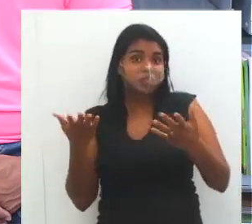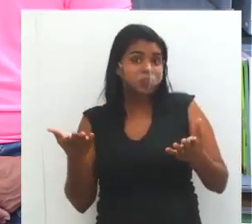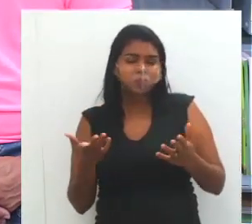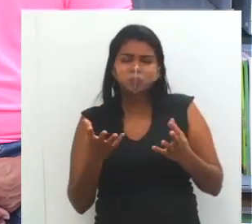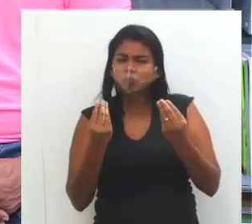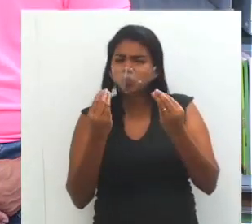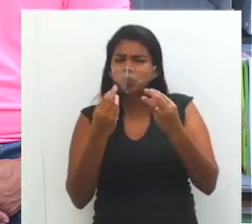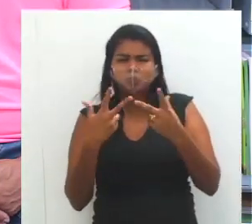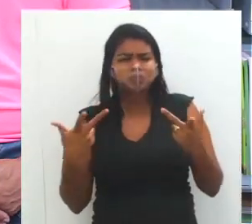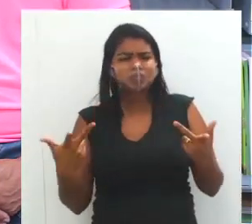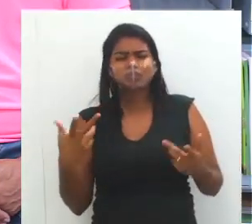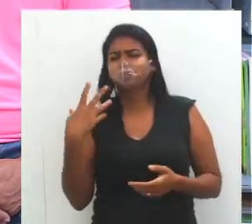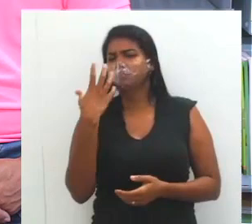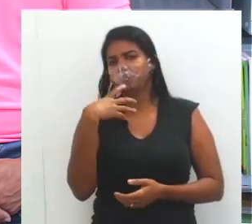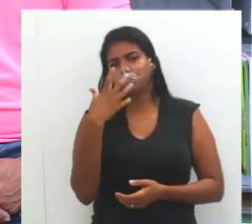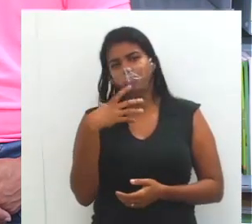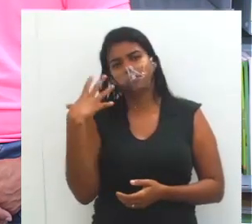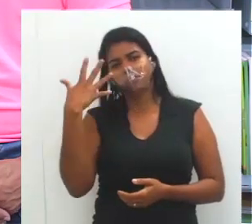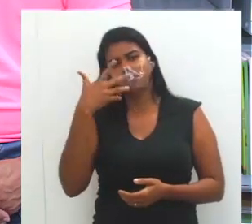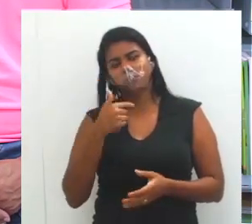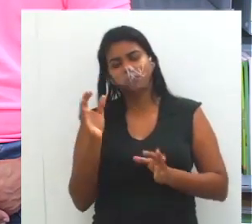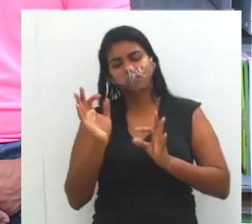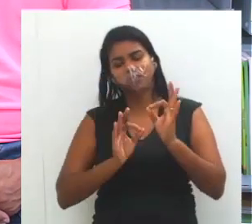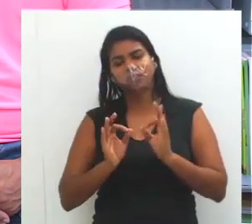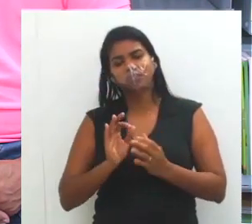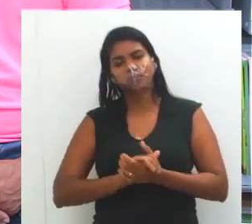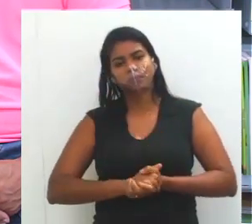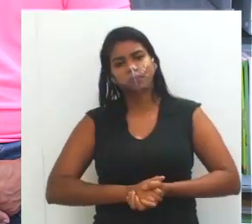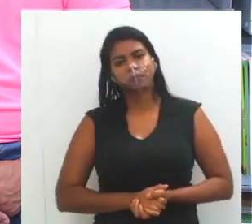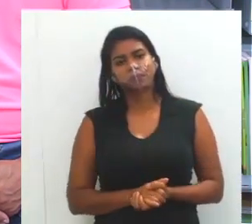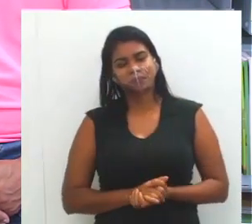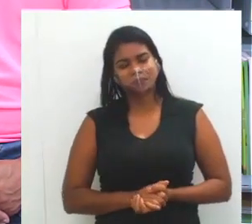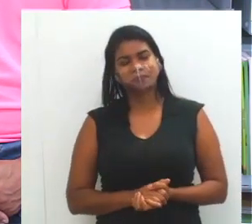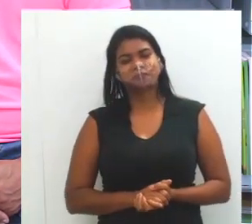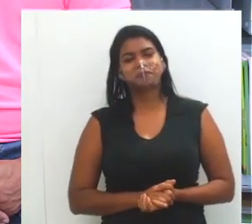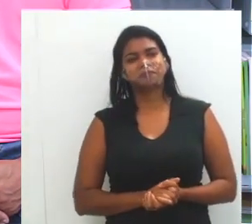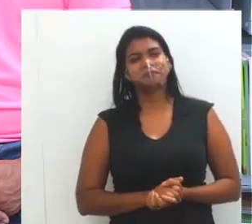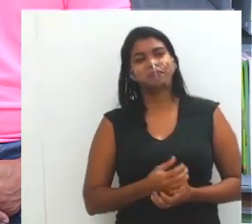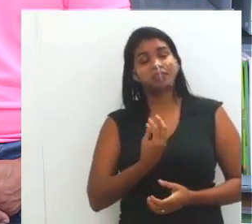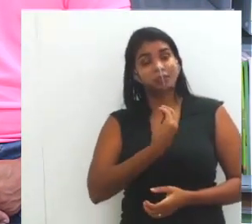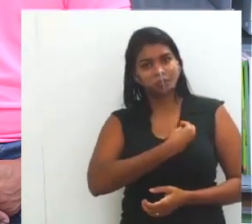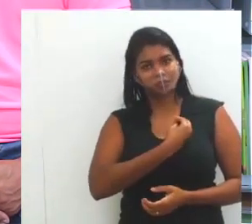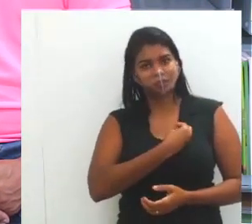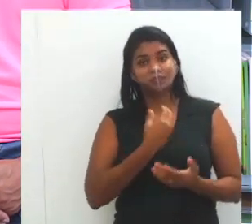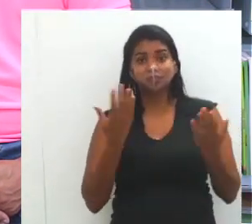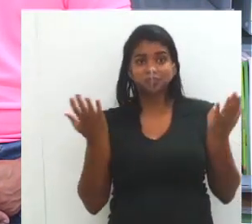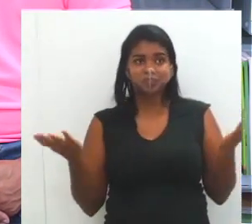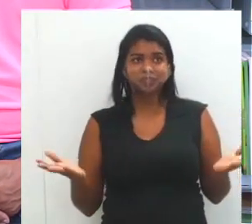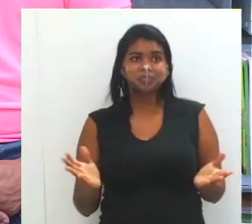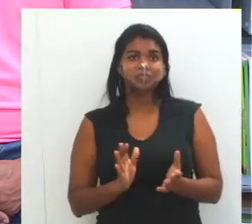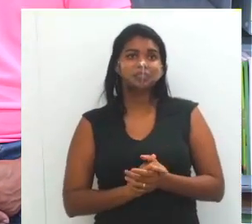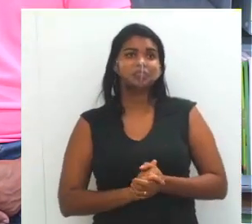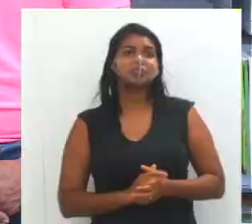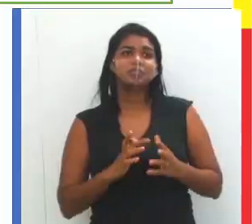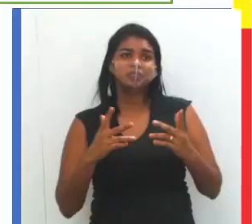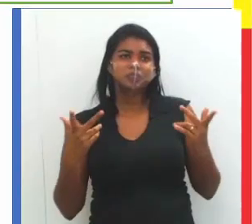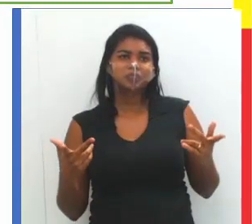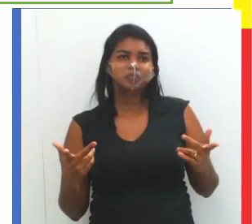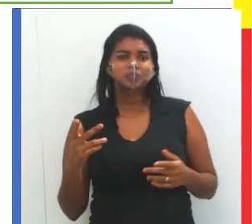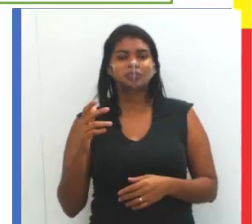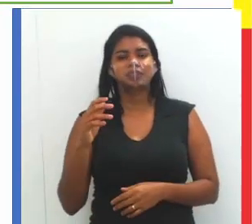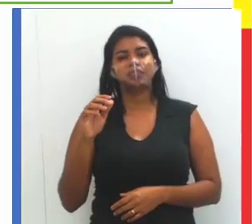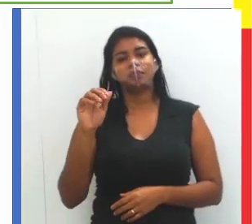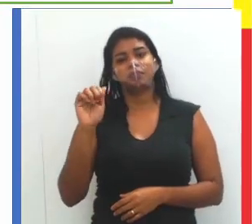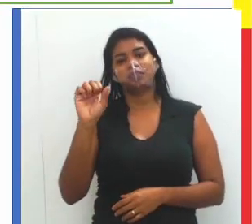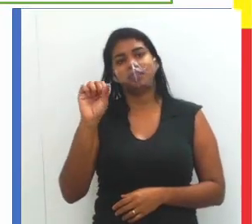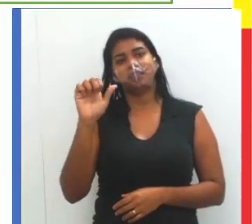da quantidade de canções que ele interpretou em vida, claro. Vamos ver algumas aqui, nós